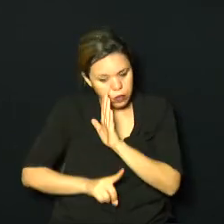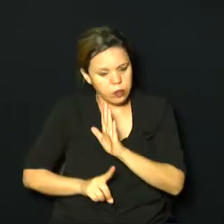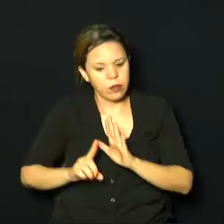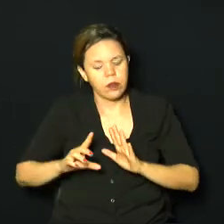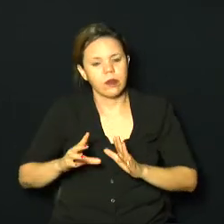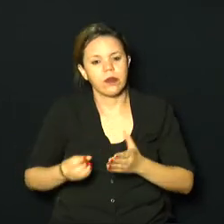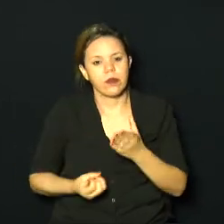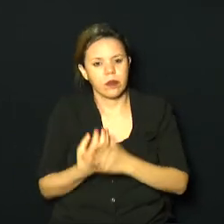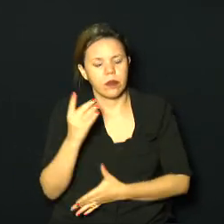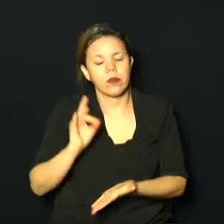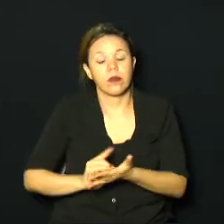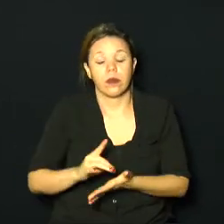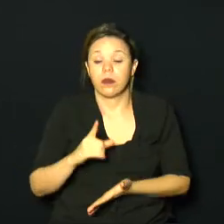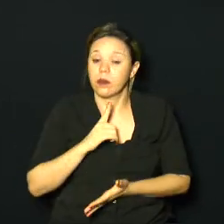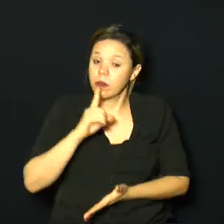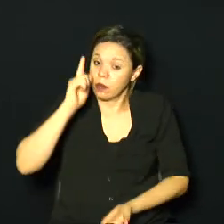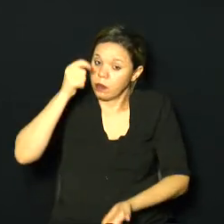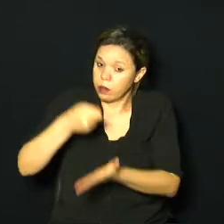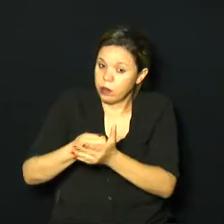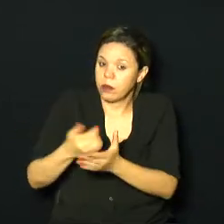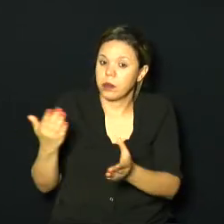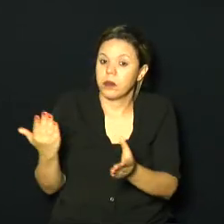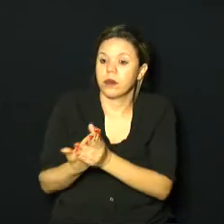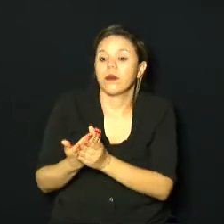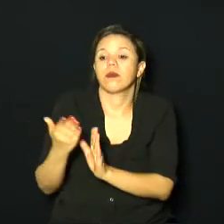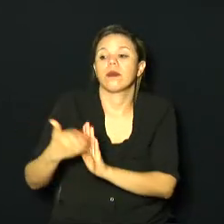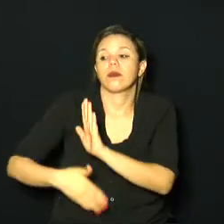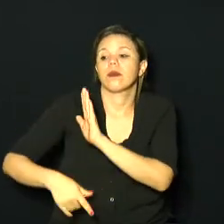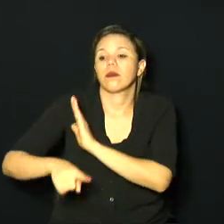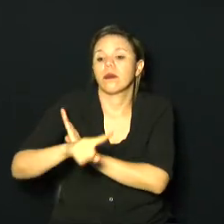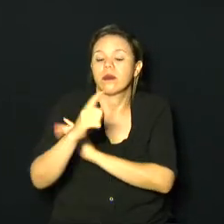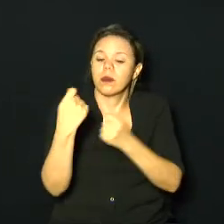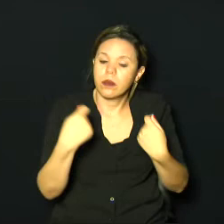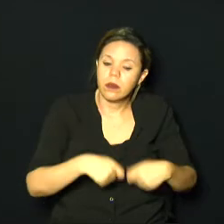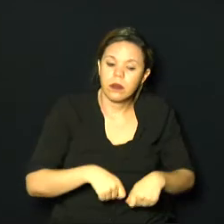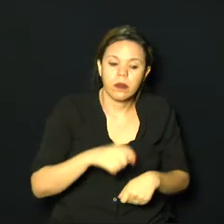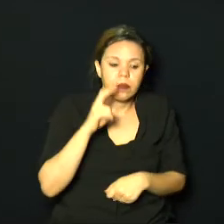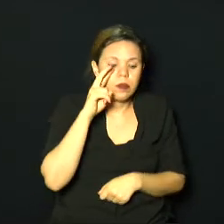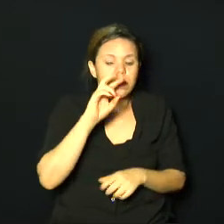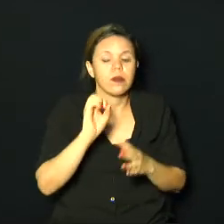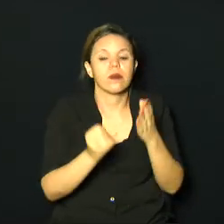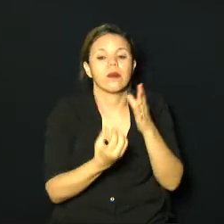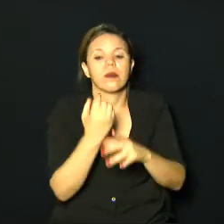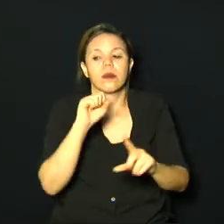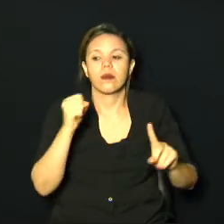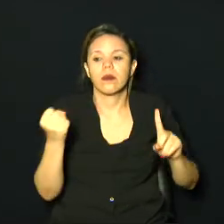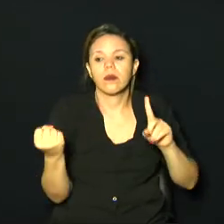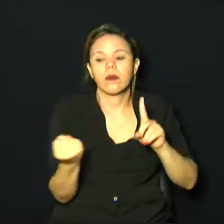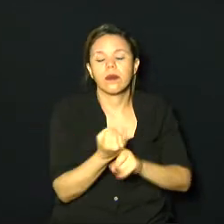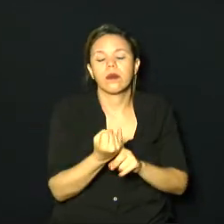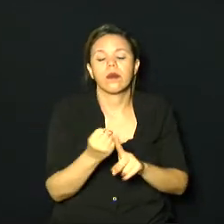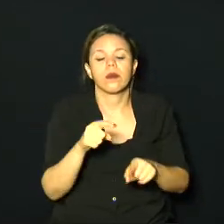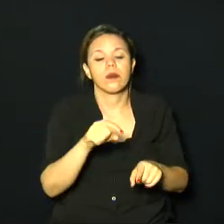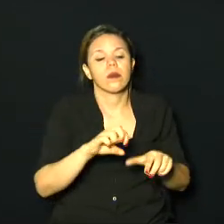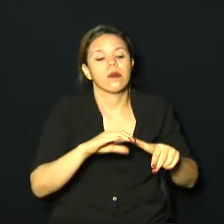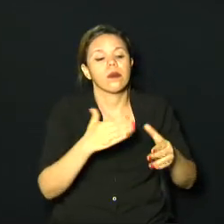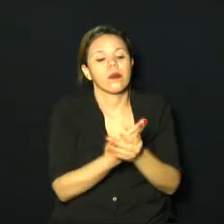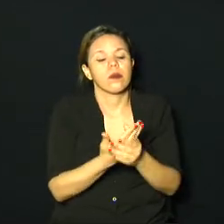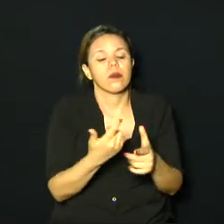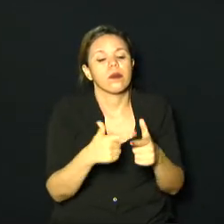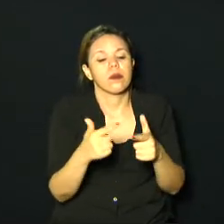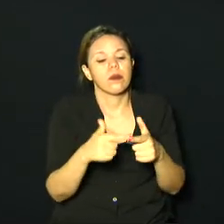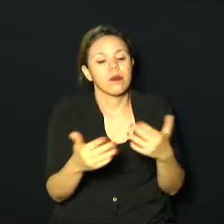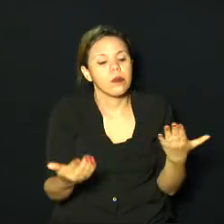É fato que existe uma decisão judicial, mas é preciso considerar o caráter social complexo da ação, principalmente